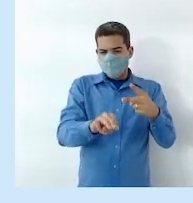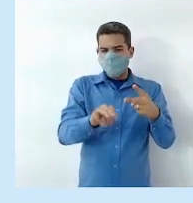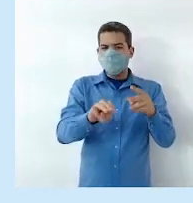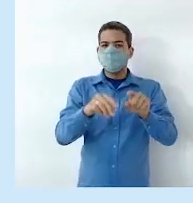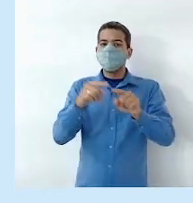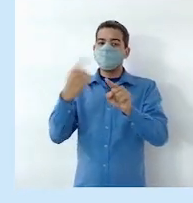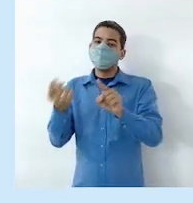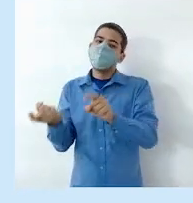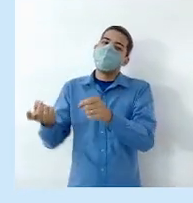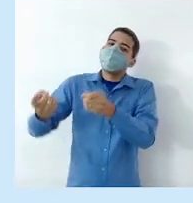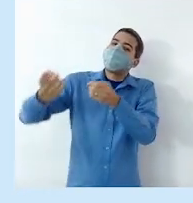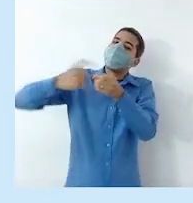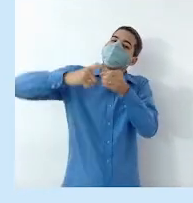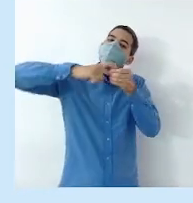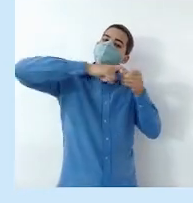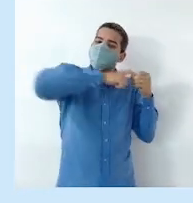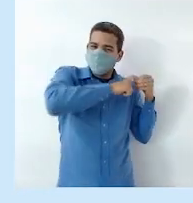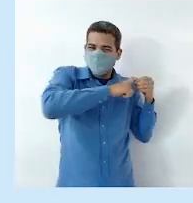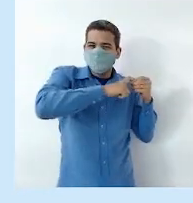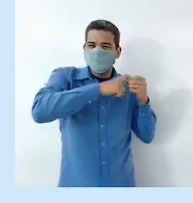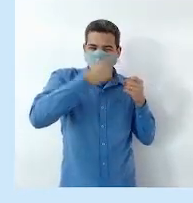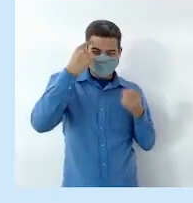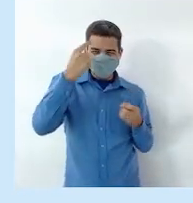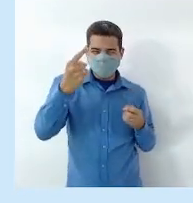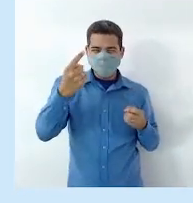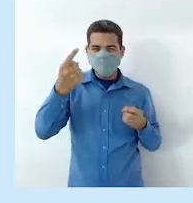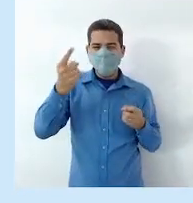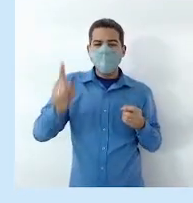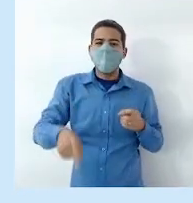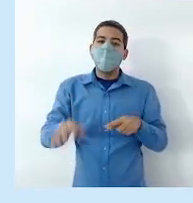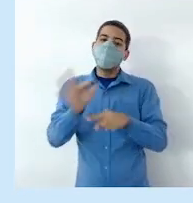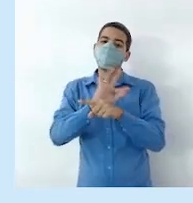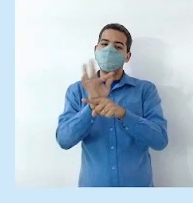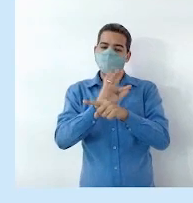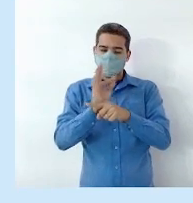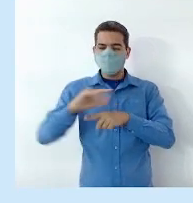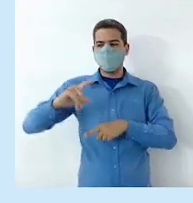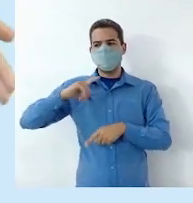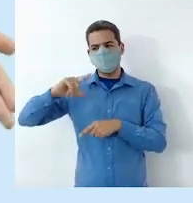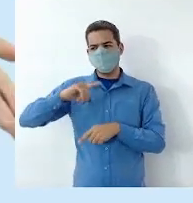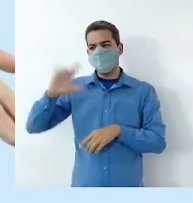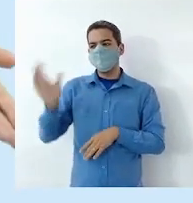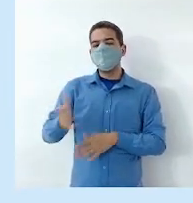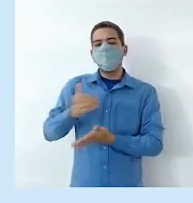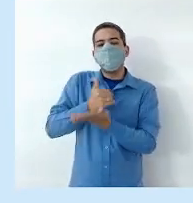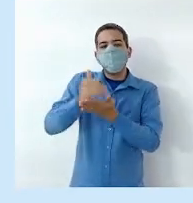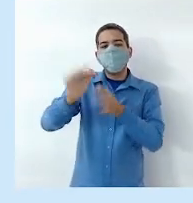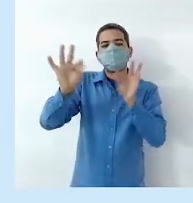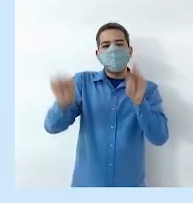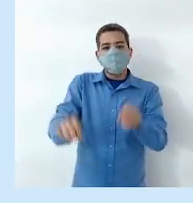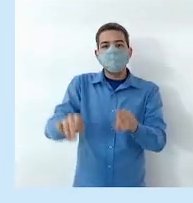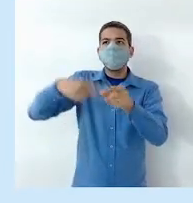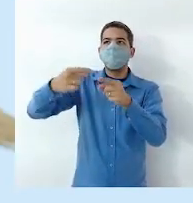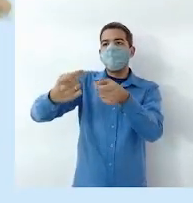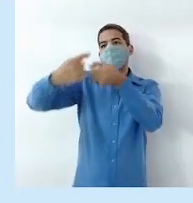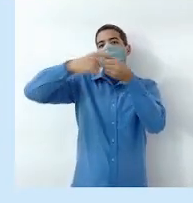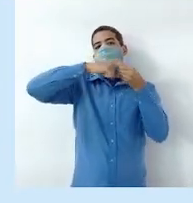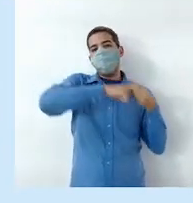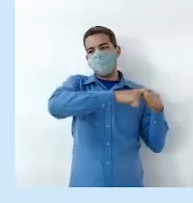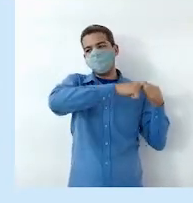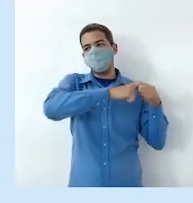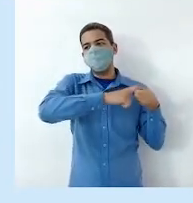como essa? Acredito que sim, principalmente em filmes. A gente já começa pelo final, aí